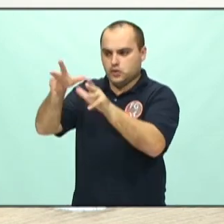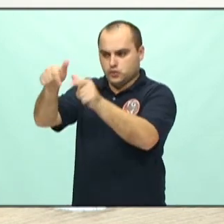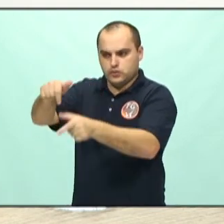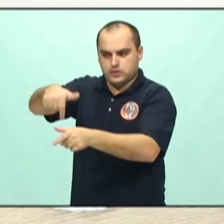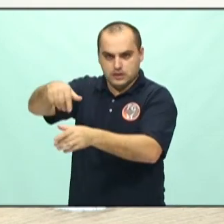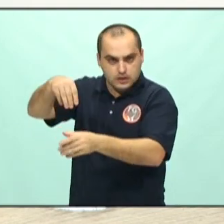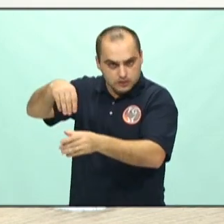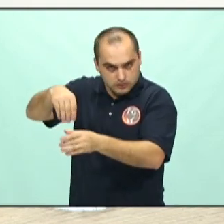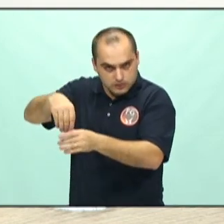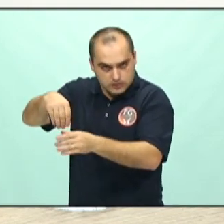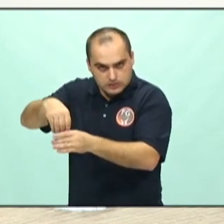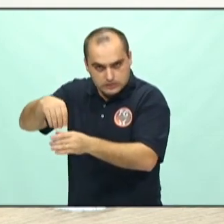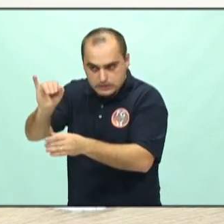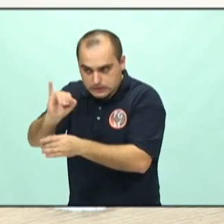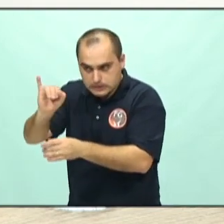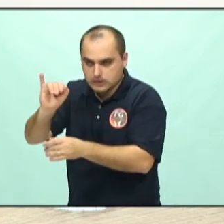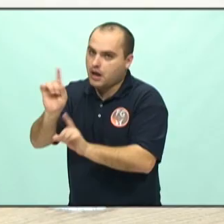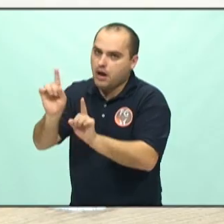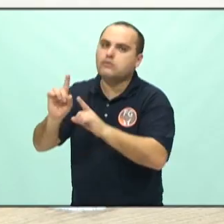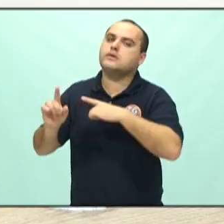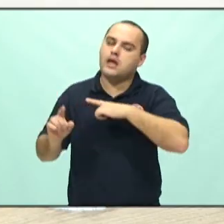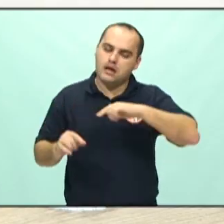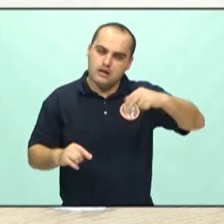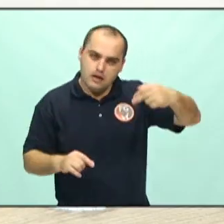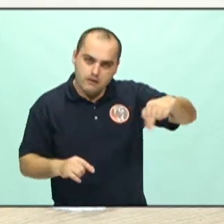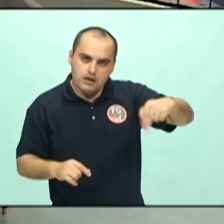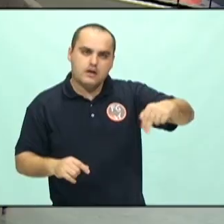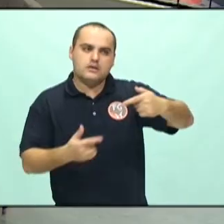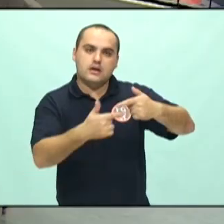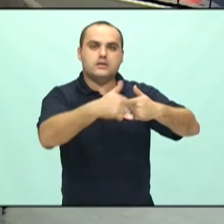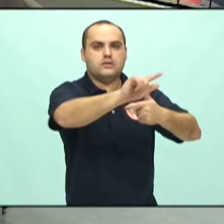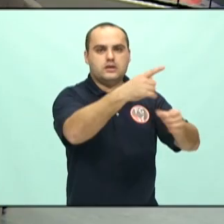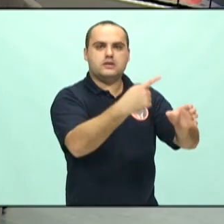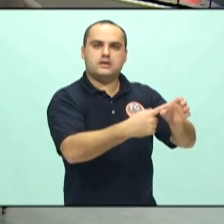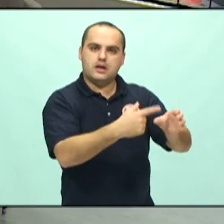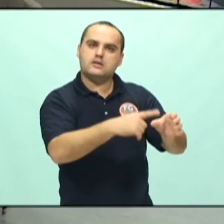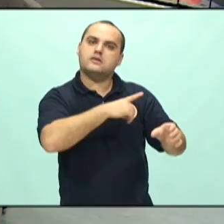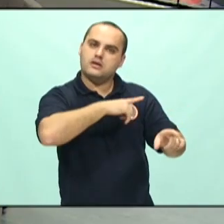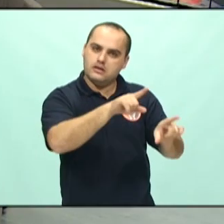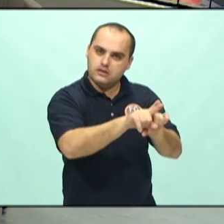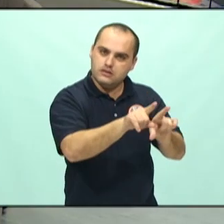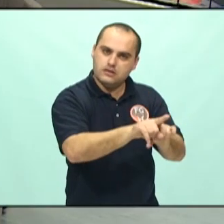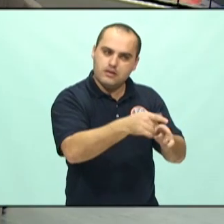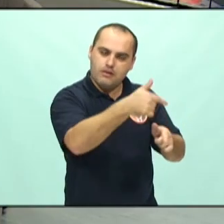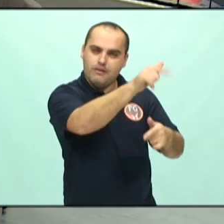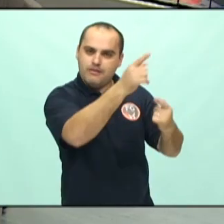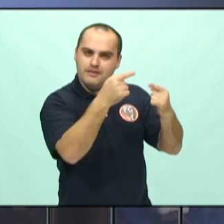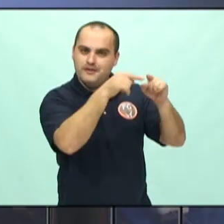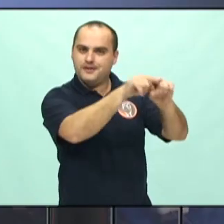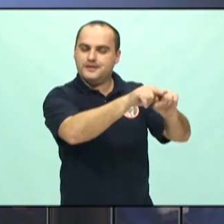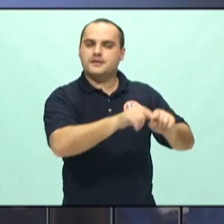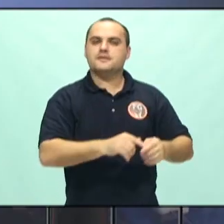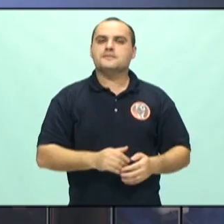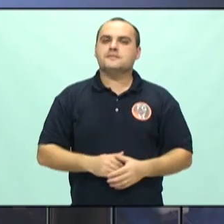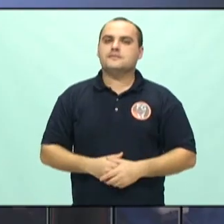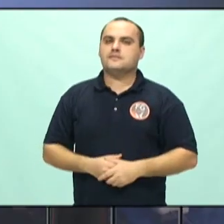nós temos em Navegantes, em Penha, em Pissarras, Ilhota, Luiz Alves também. Chico, pode falar para a gente a